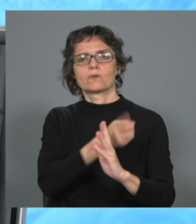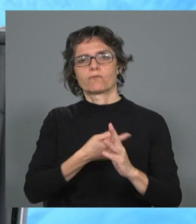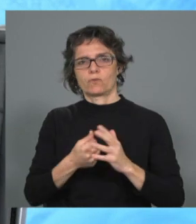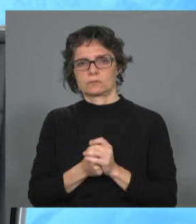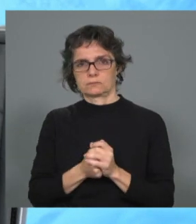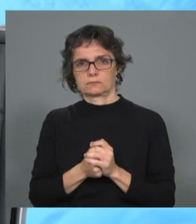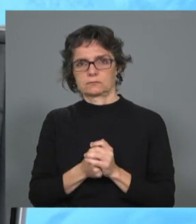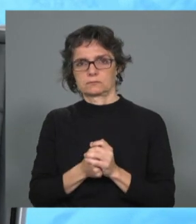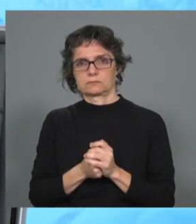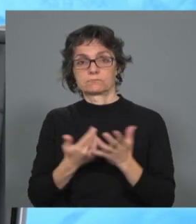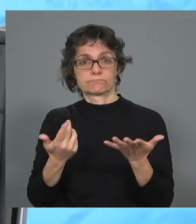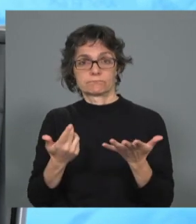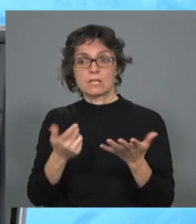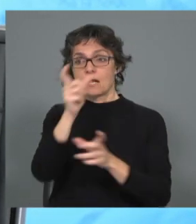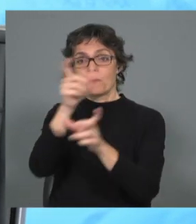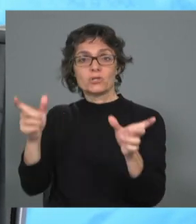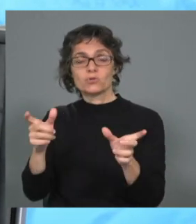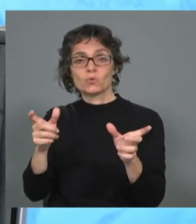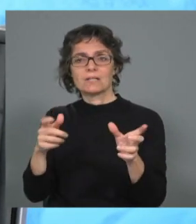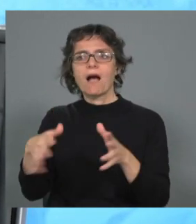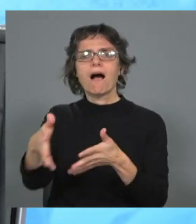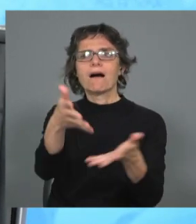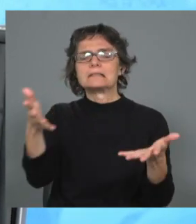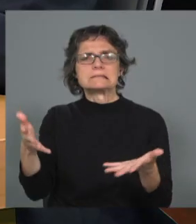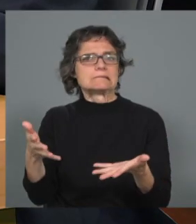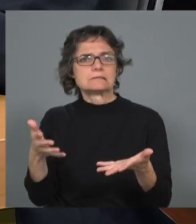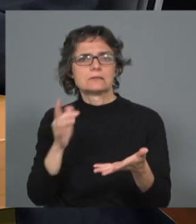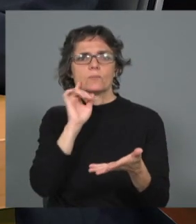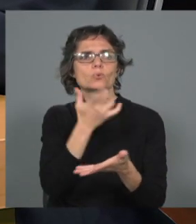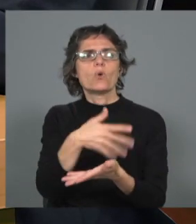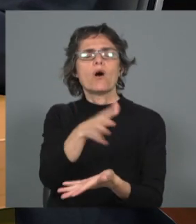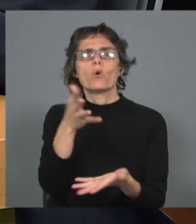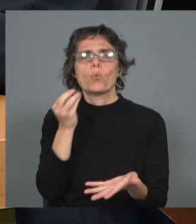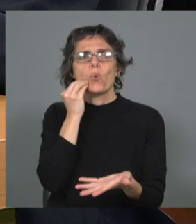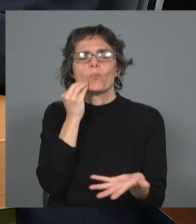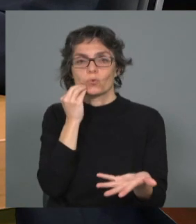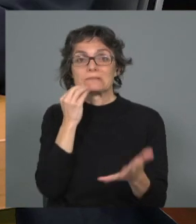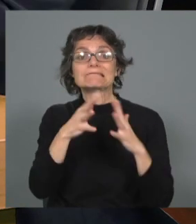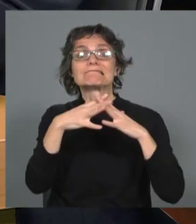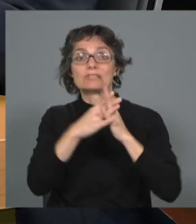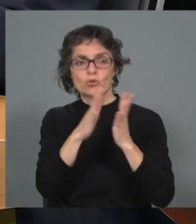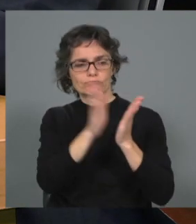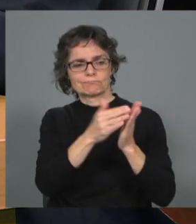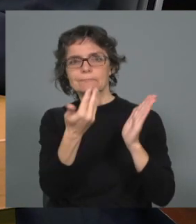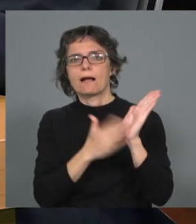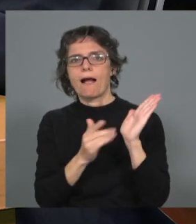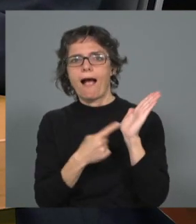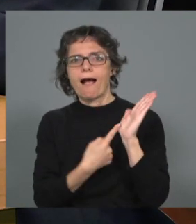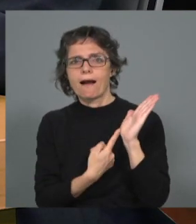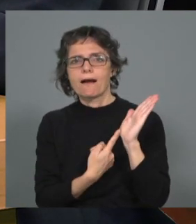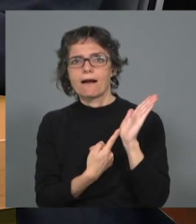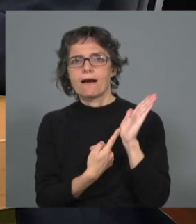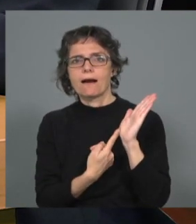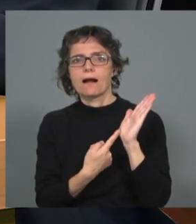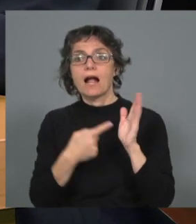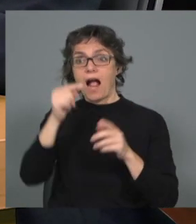orientação para poder dar o passo. Se calhar nem toda a gente ainda deu esse passo, ainda há muita gente a caminho,